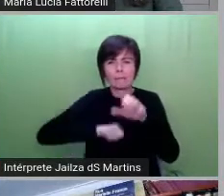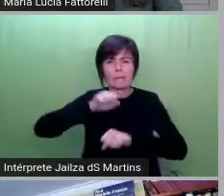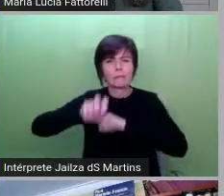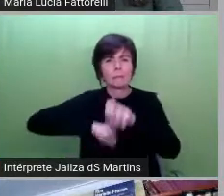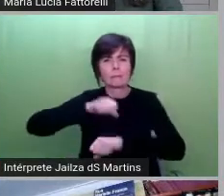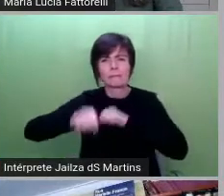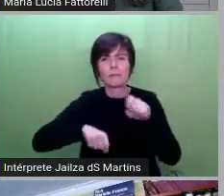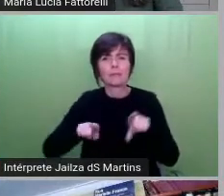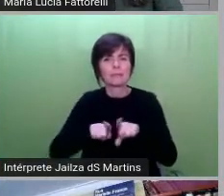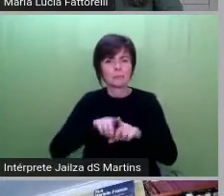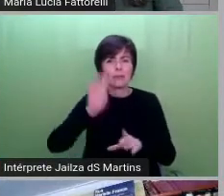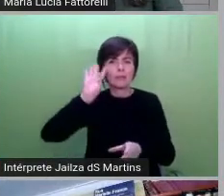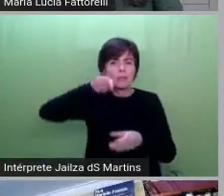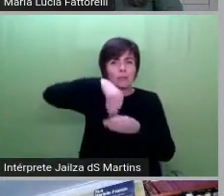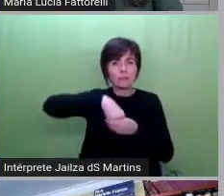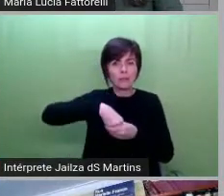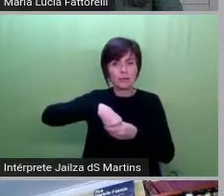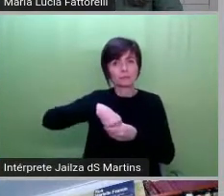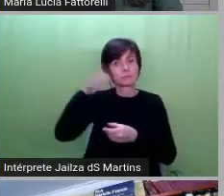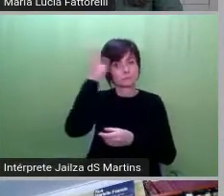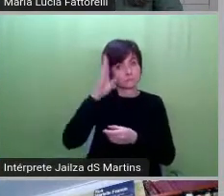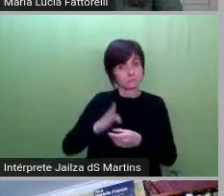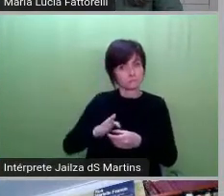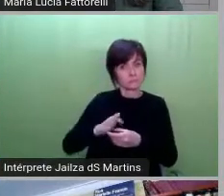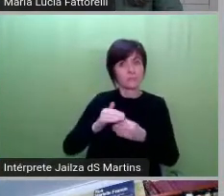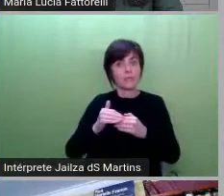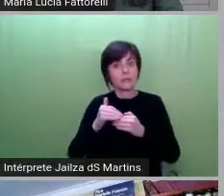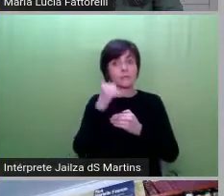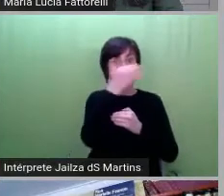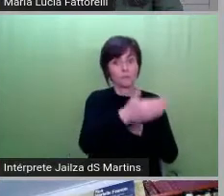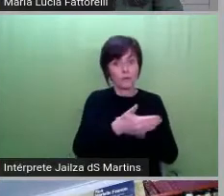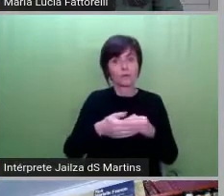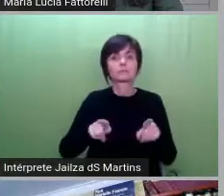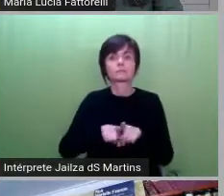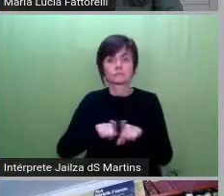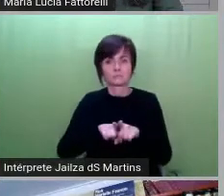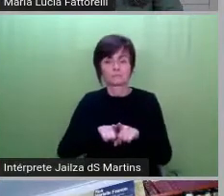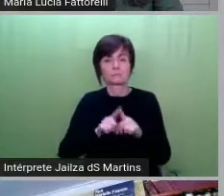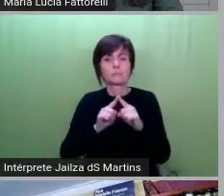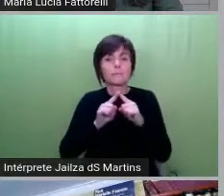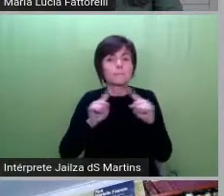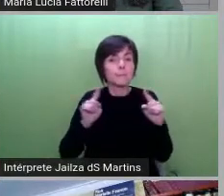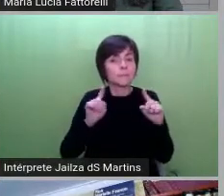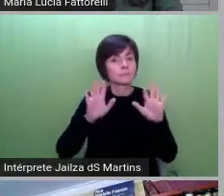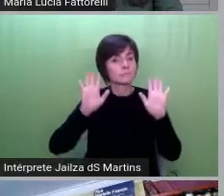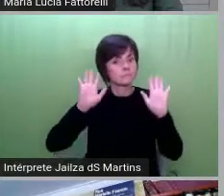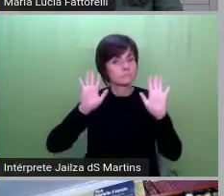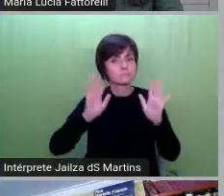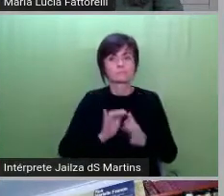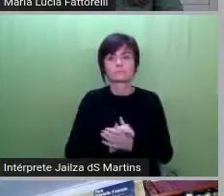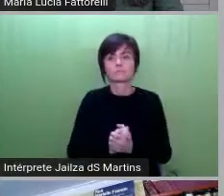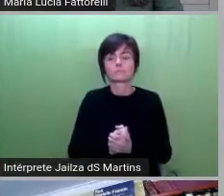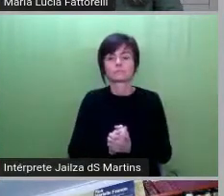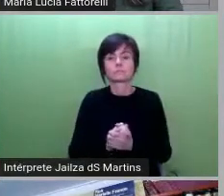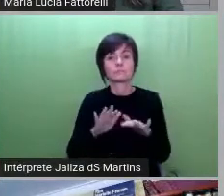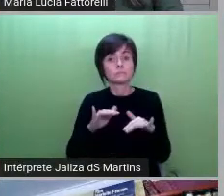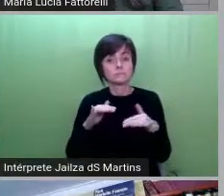financeira dentro do mercado interno e de outras questões. Mas vamos voltar aqui, tá?